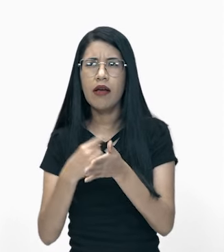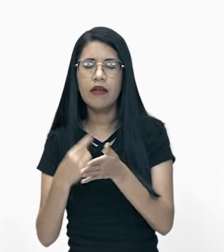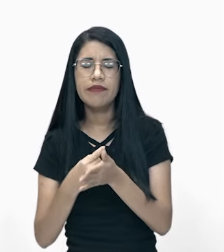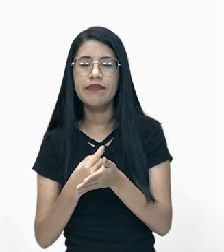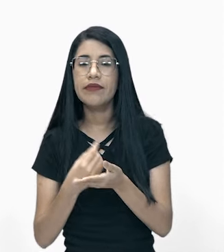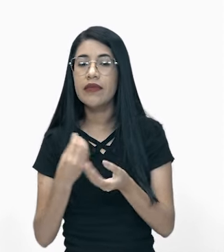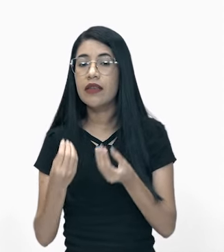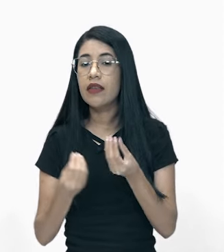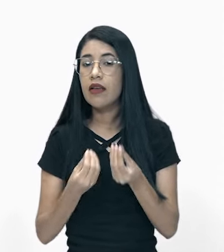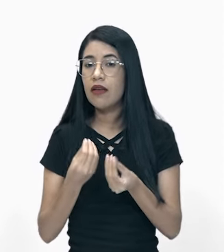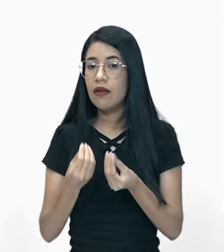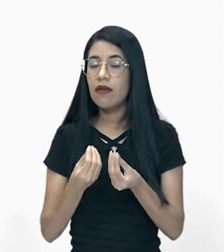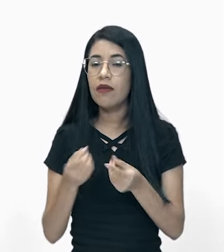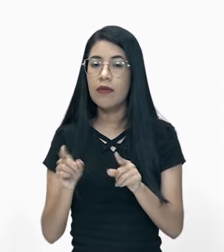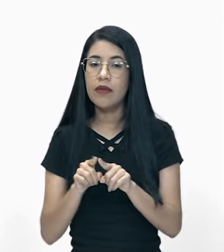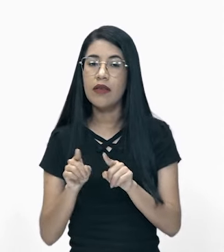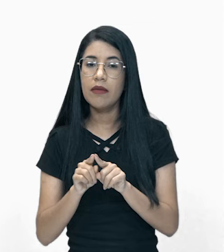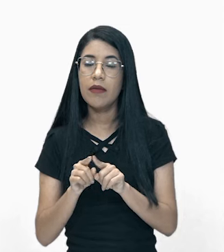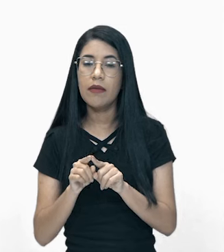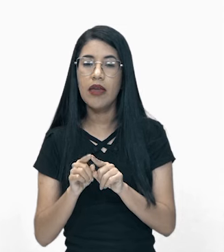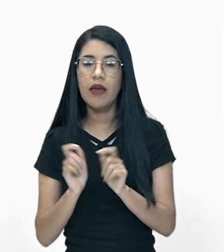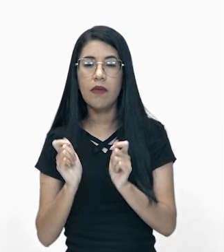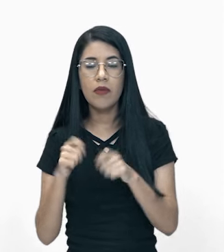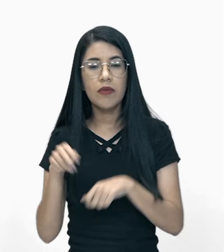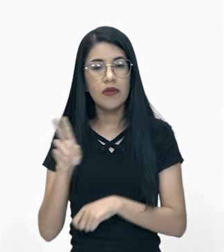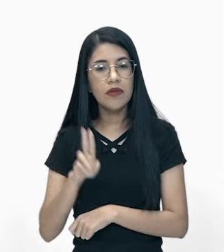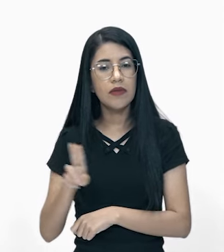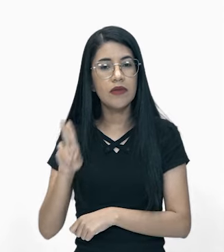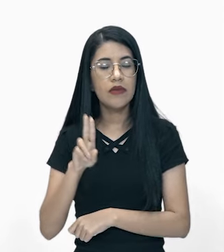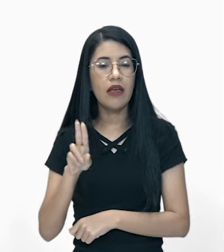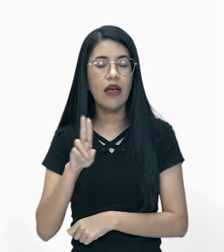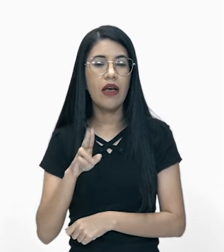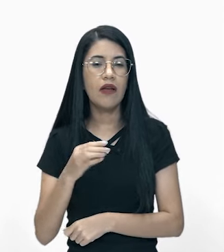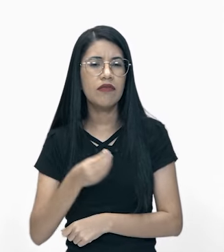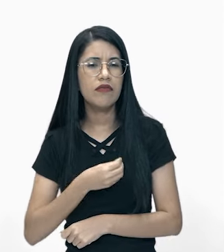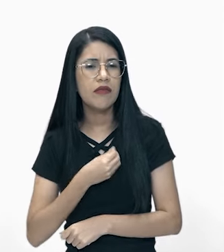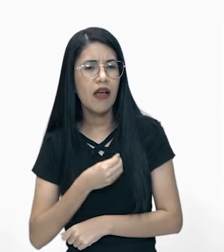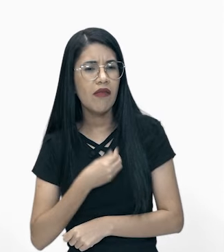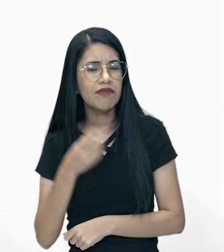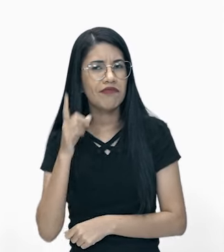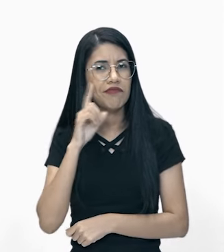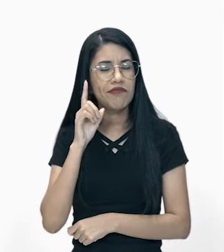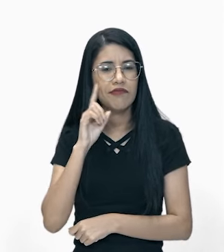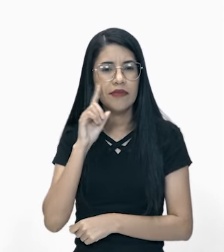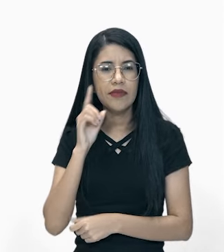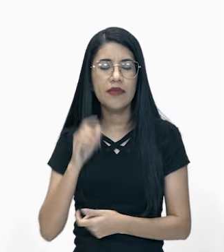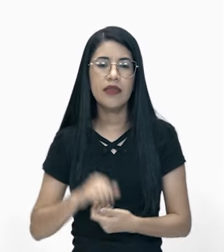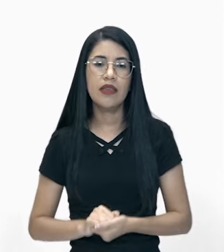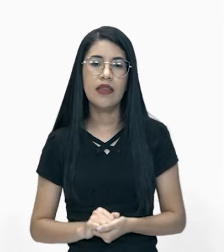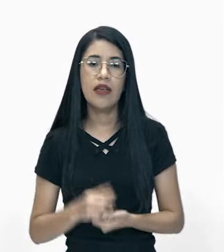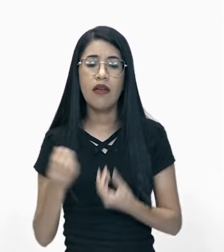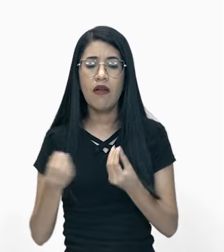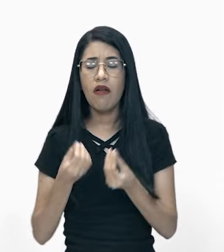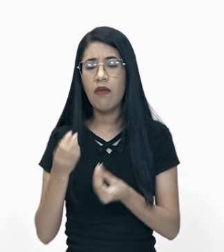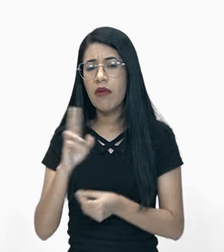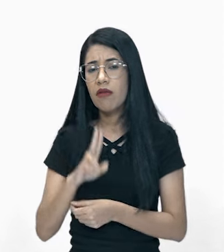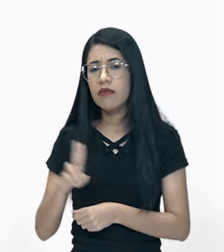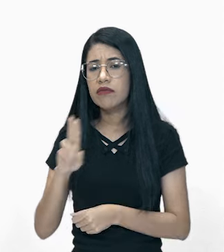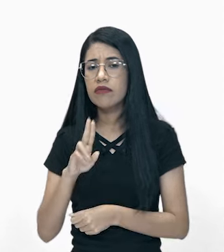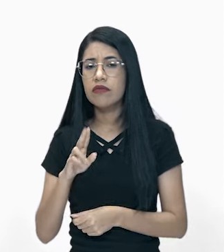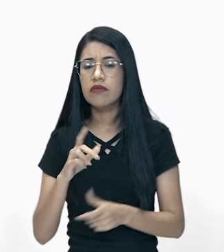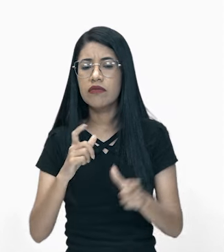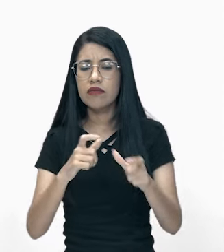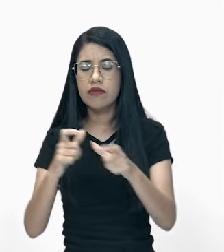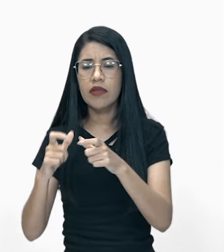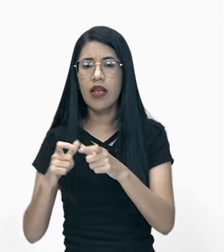mas onde podemos aplicar no nosso cotidiano? Aonde é que eu aplico?